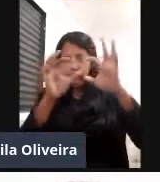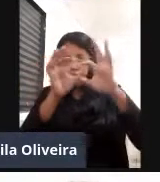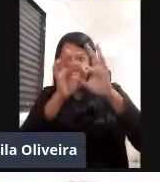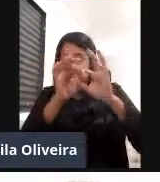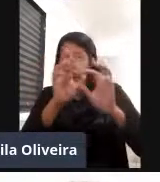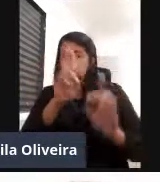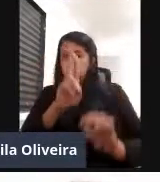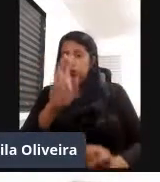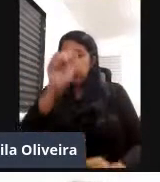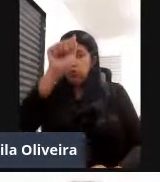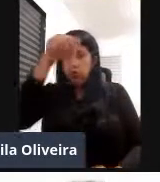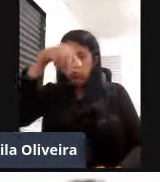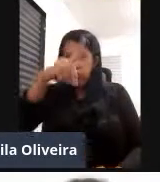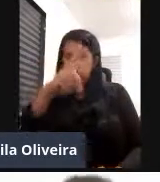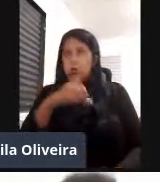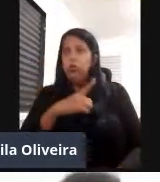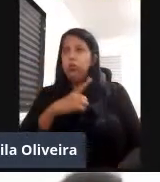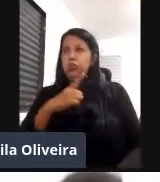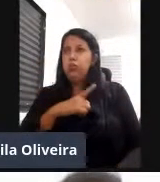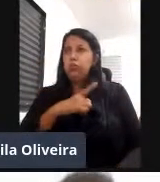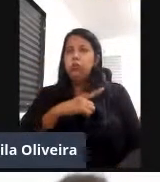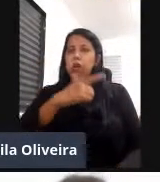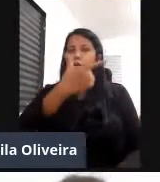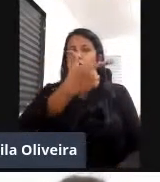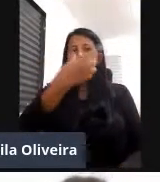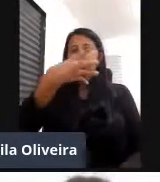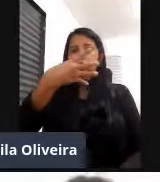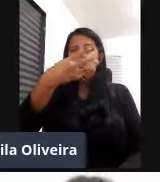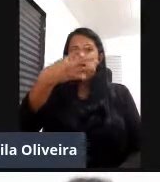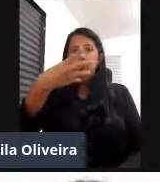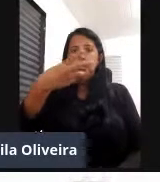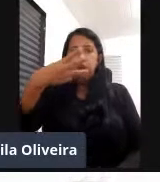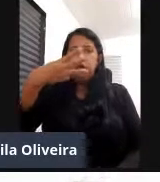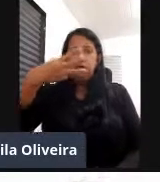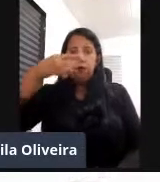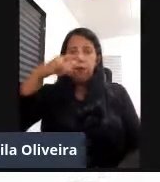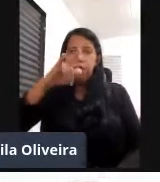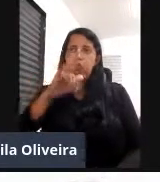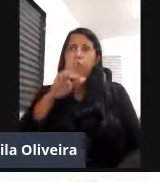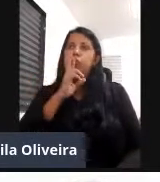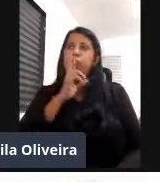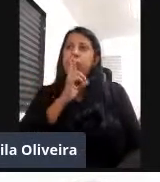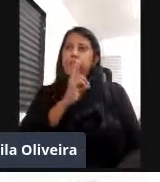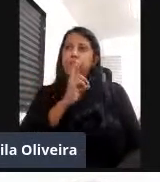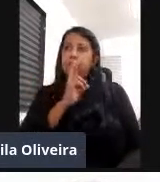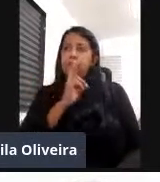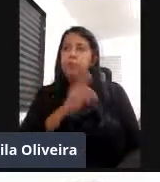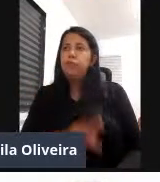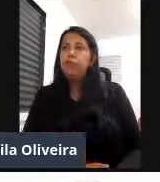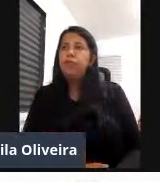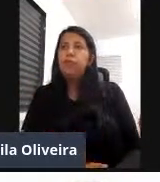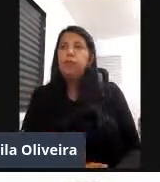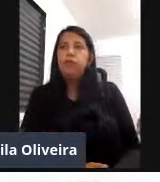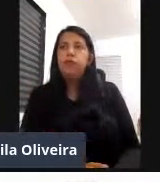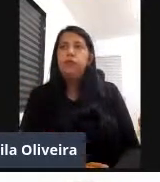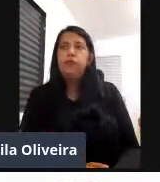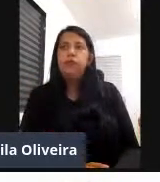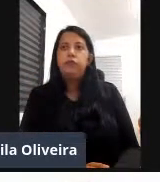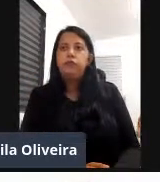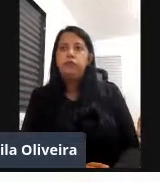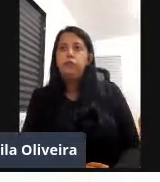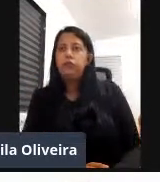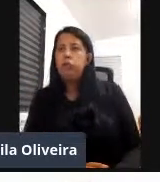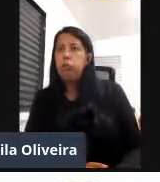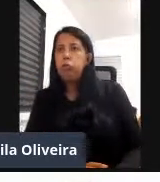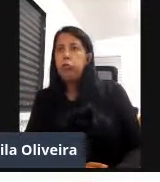aqui 243 mil resultados. Lembrando que, quando eu coloco dados governamentais